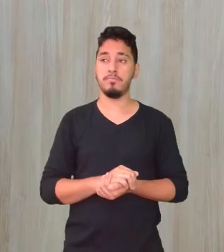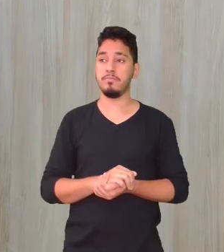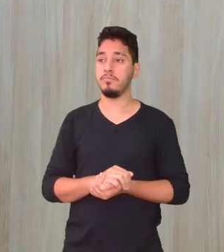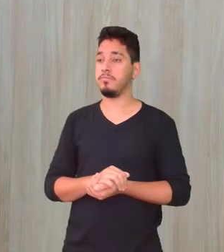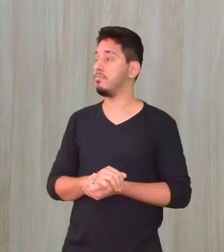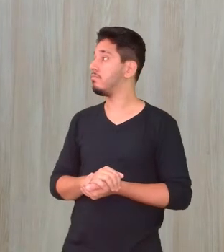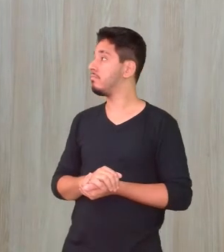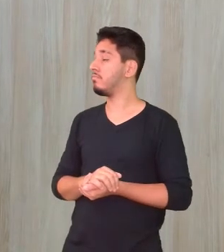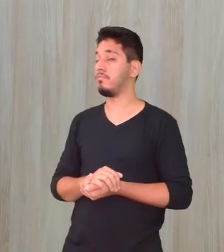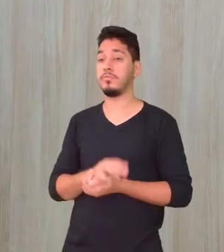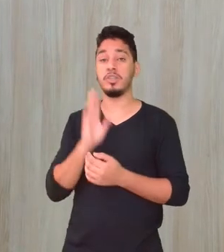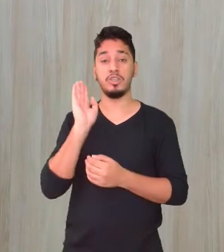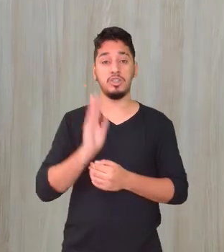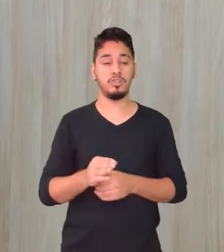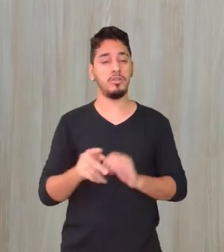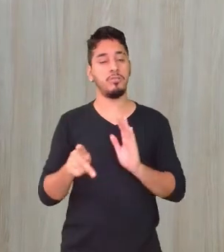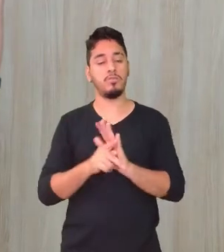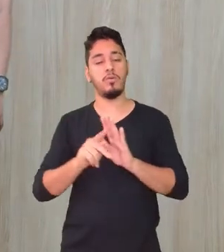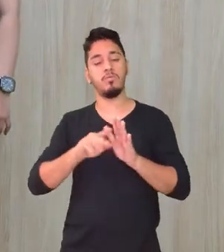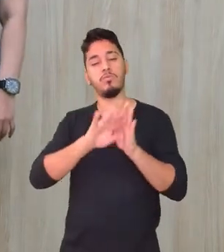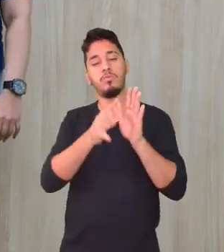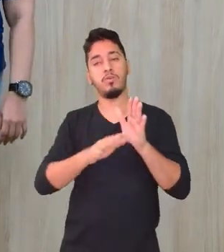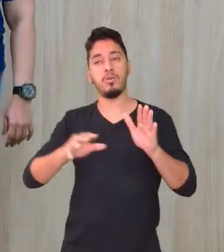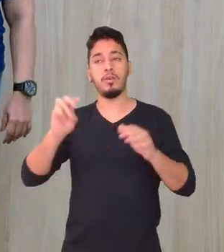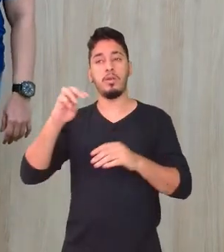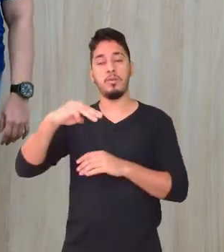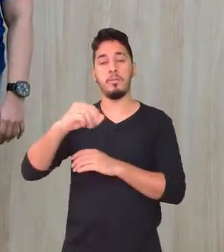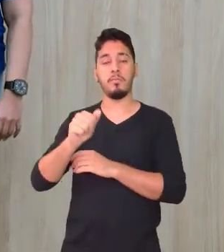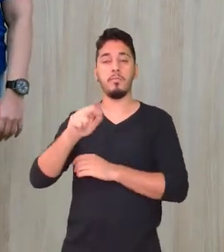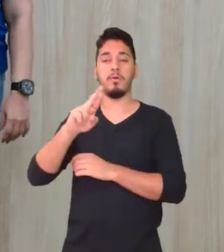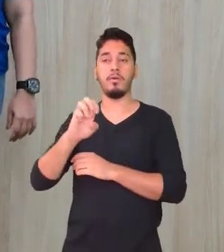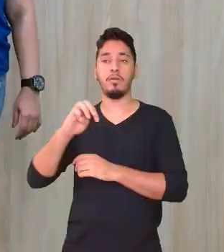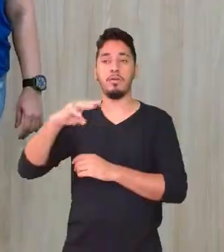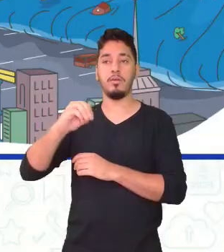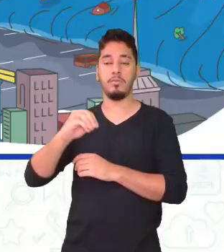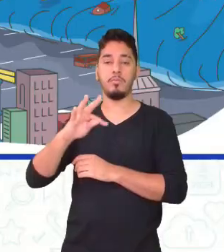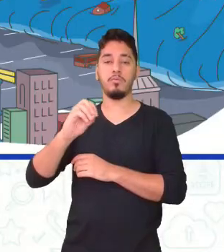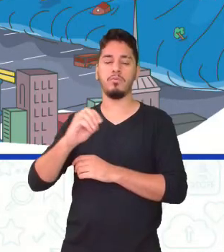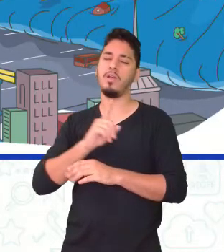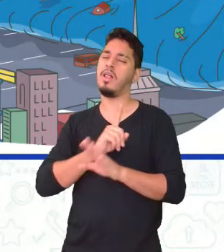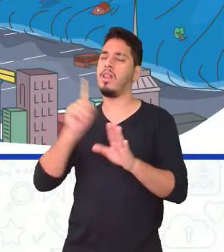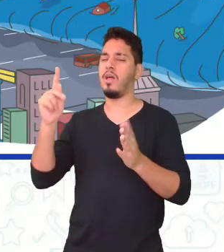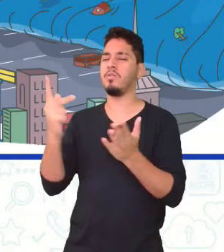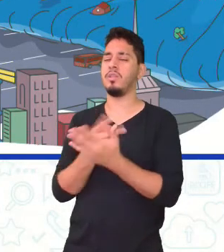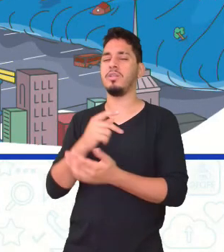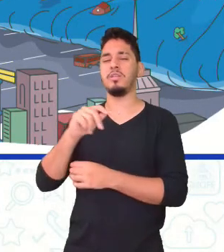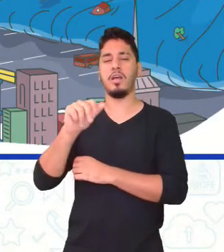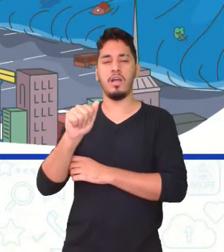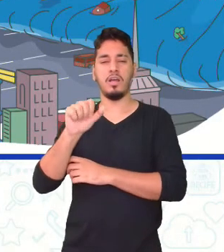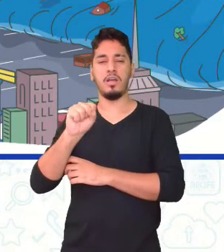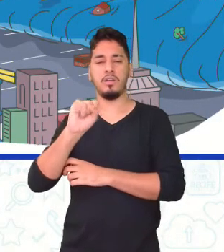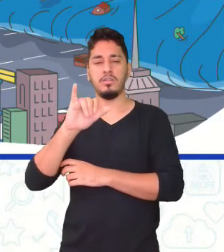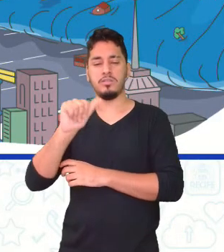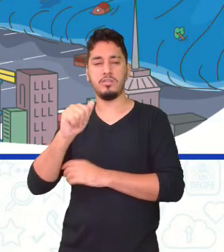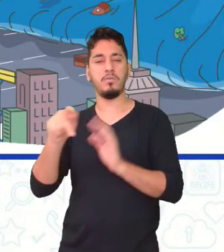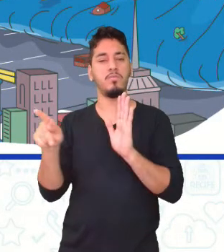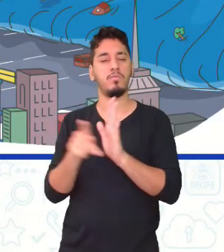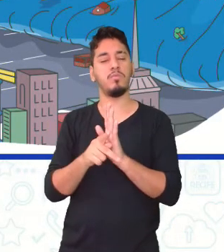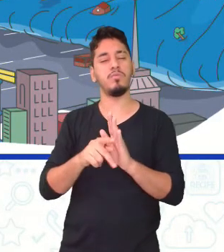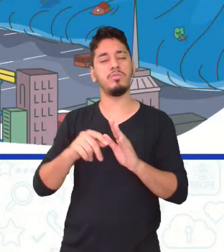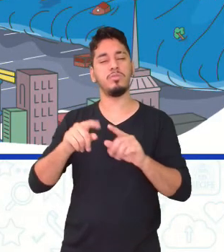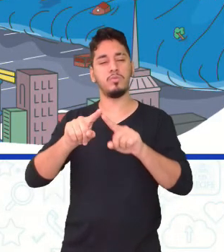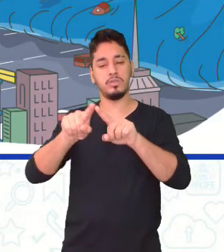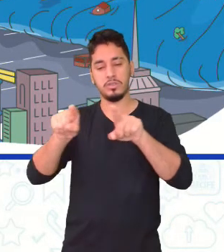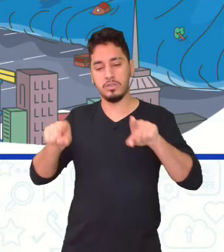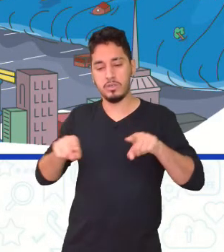de maremotos, não é isso? Correto. Perfeito. Ocorre muito na Ásia, porque lá a gente tem o chamado Círculo de Fogo do Pacífico, né? Sim.